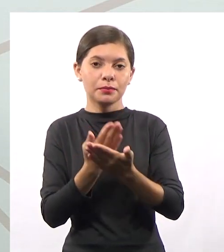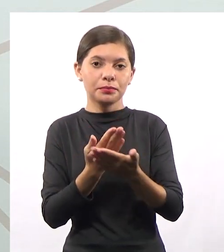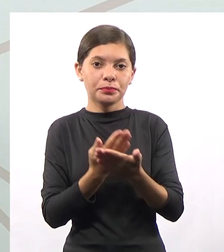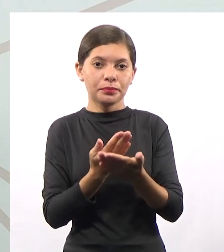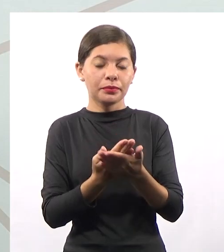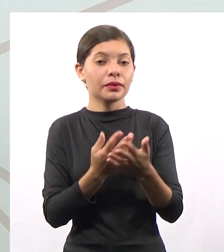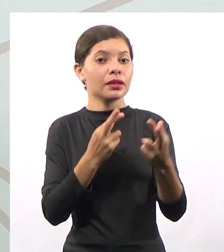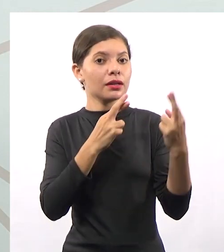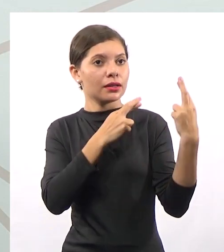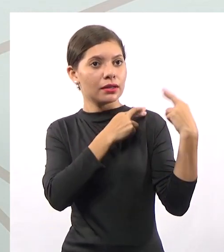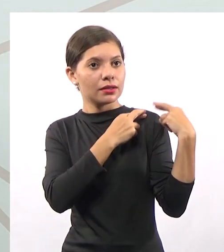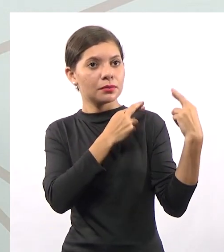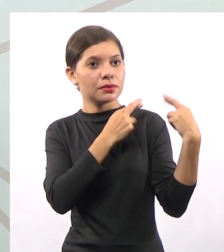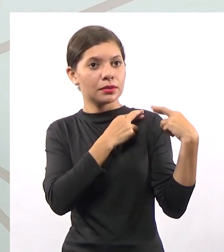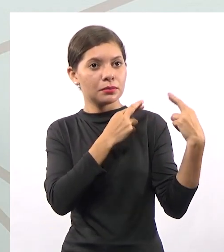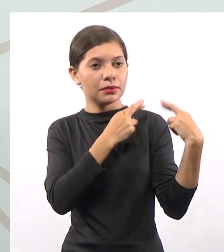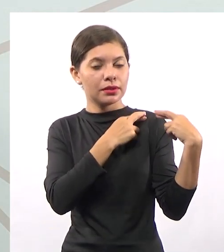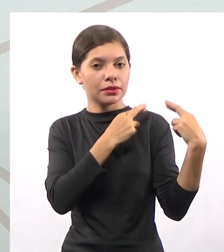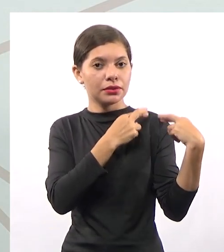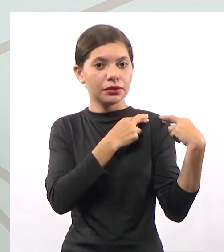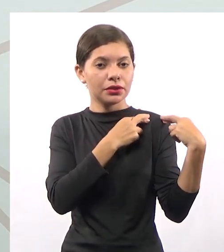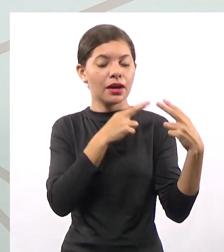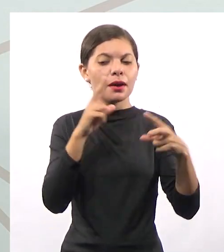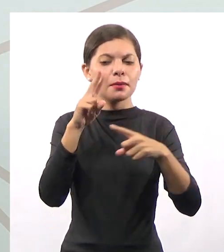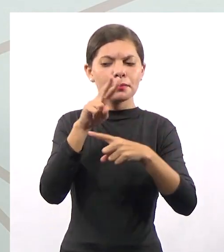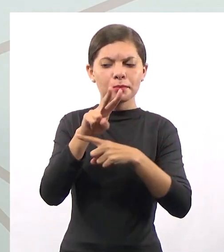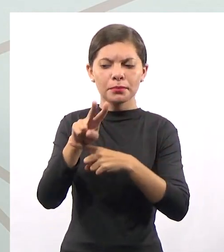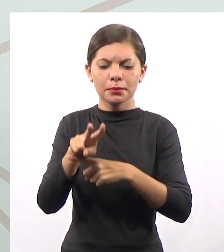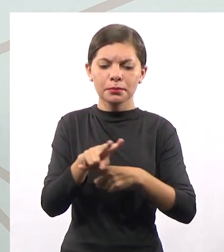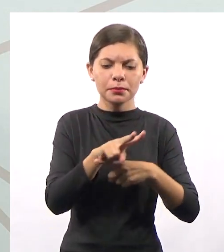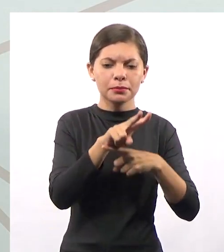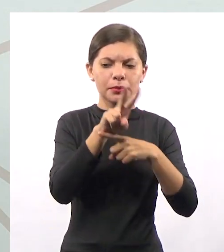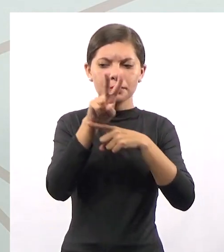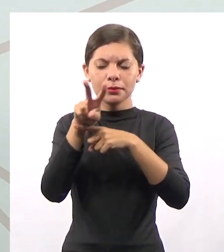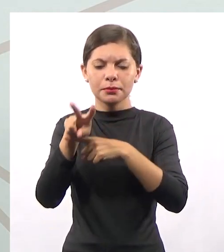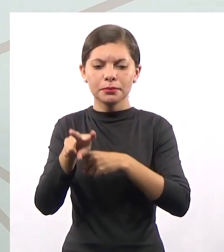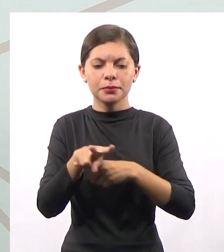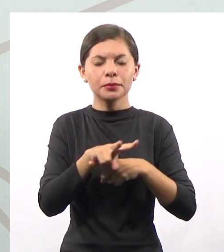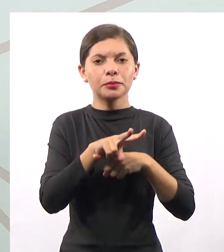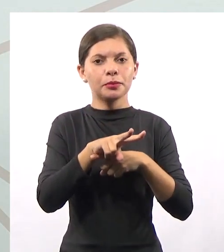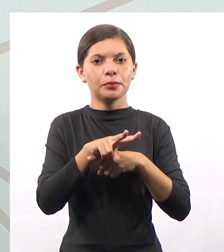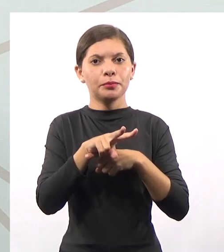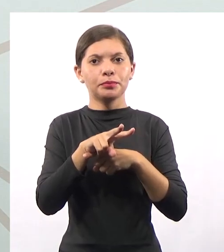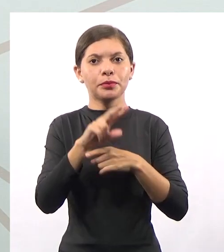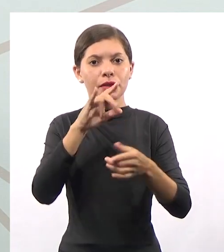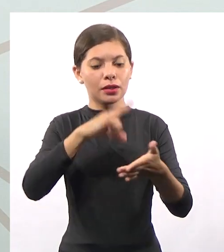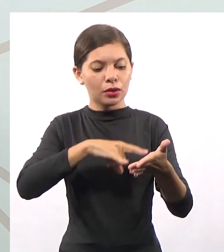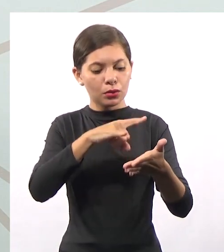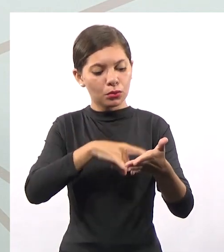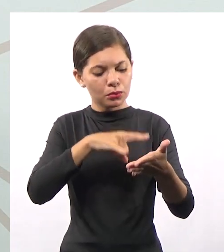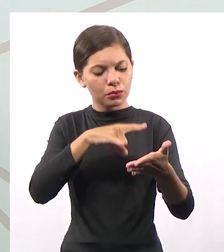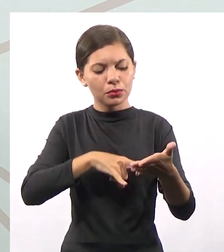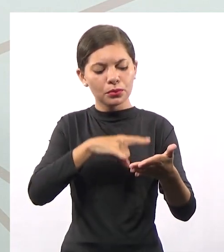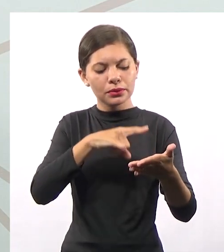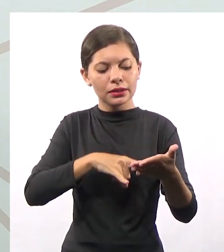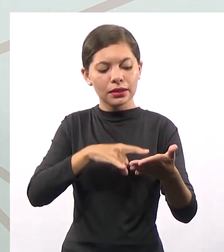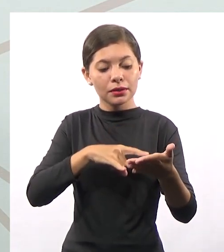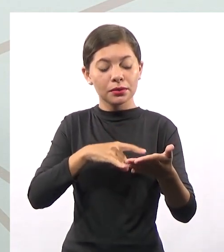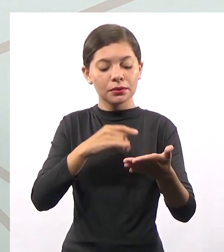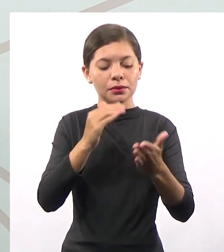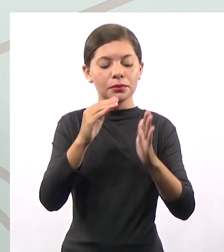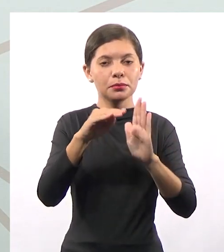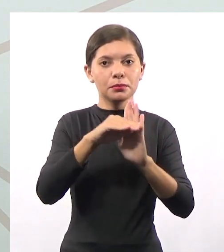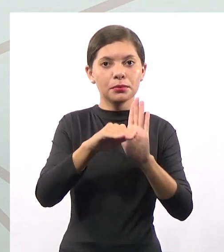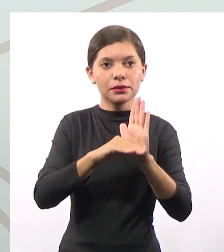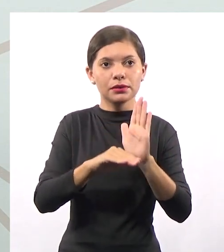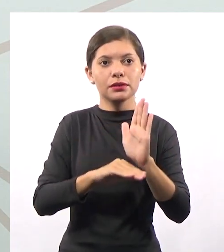escolar, o Programa Nacional de Alimentação Escolar, tem fiscalizadores de contratos e fiscalizadores do processo de